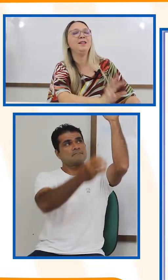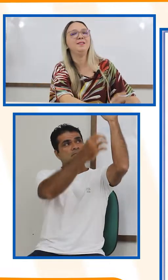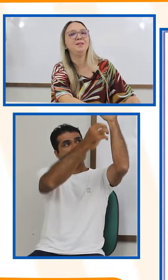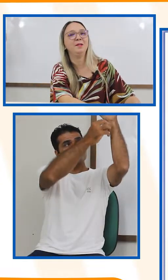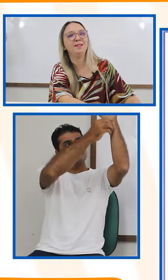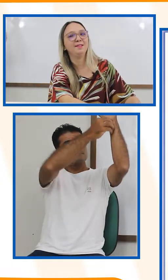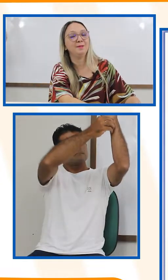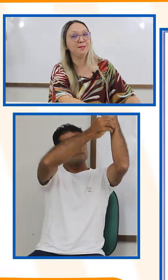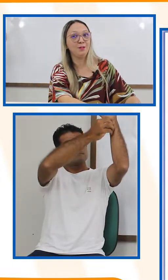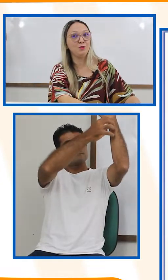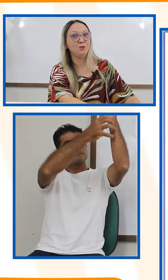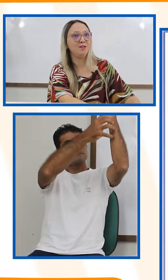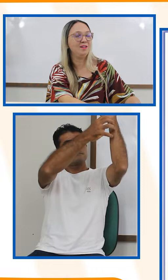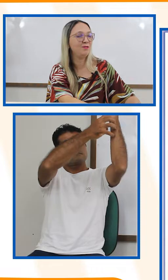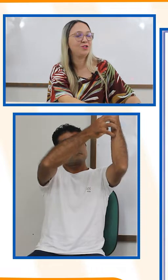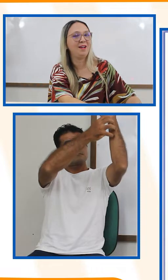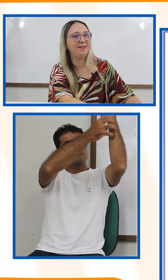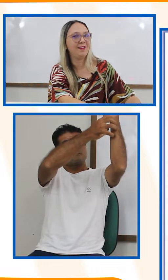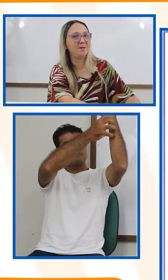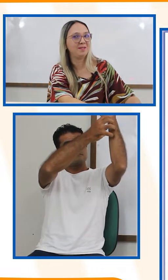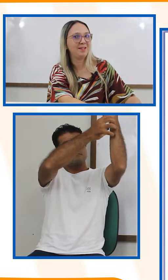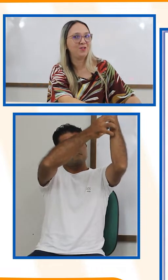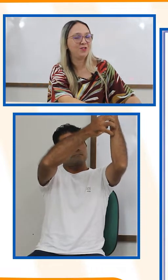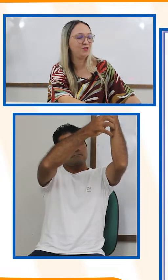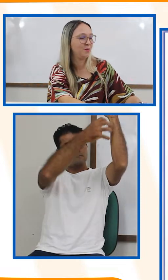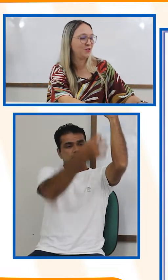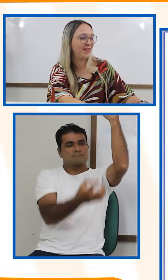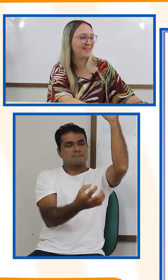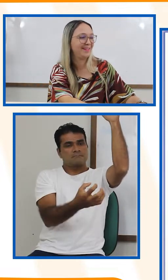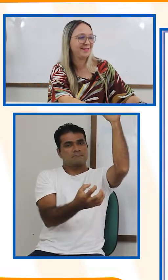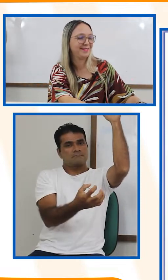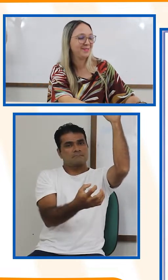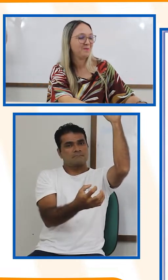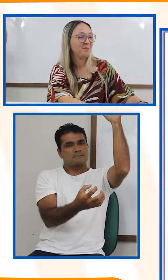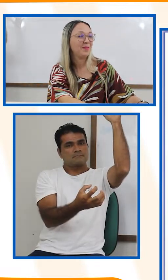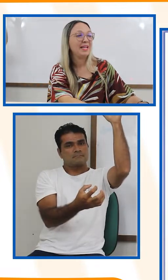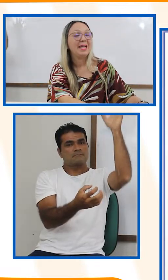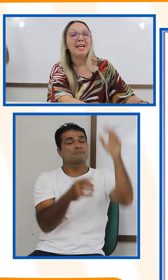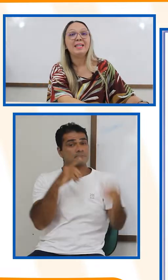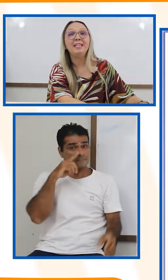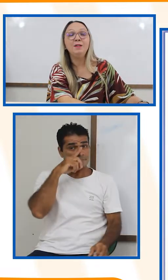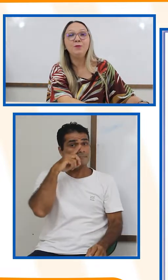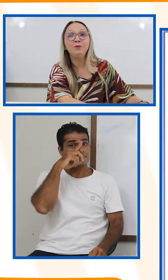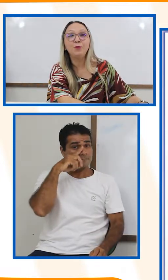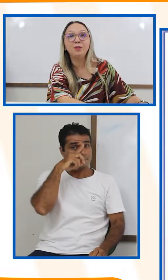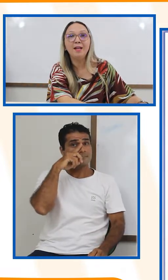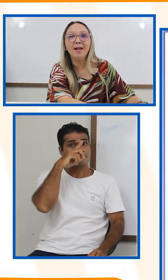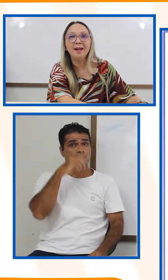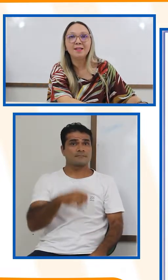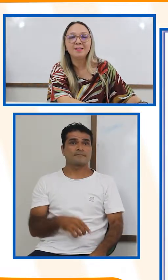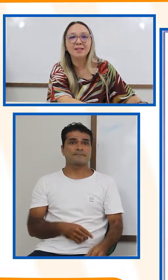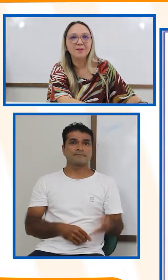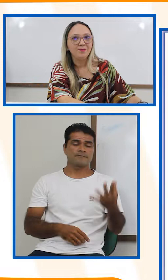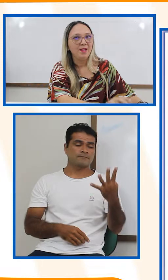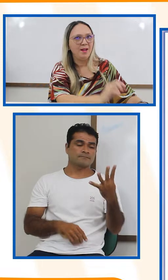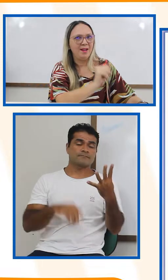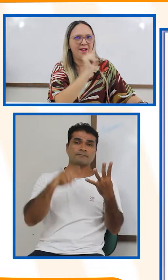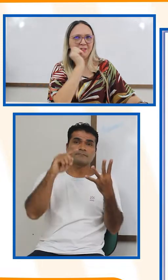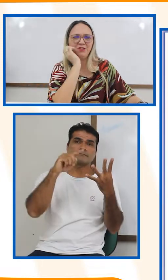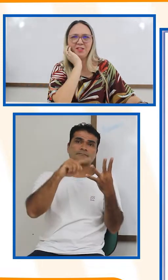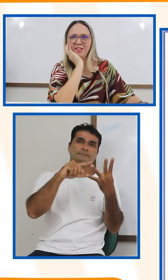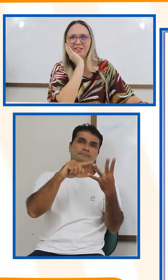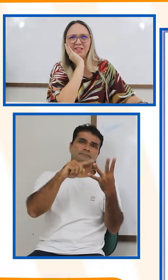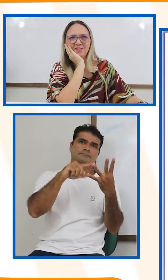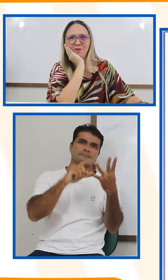cima, lá em cima, lá em cima. Deus o livre de cair na cabeça da gente uma jaca dessas. Que fruta é essa?